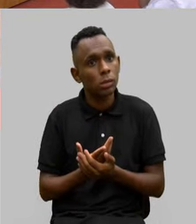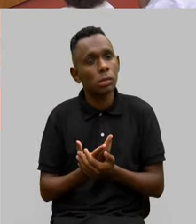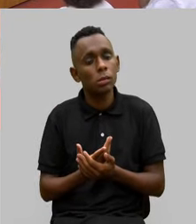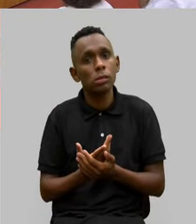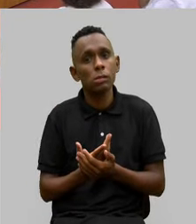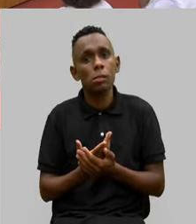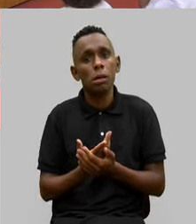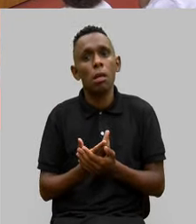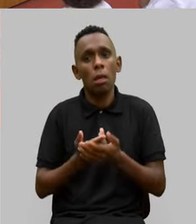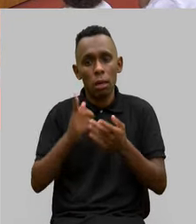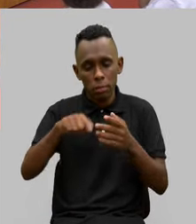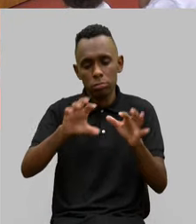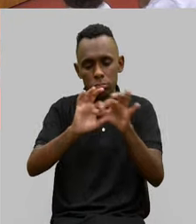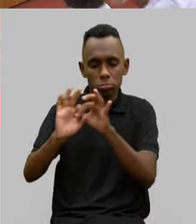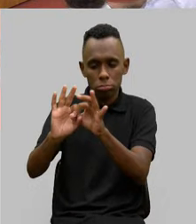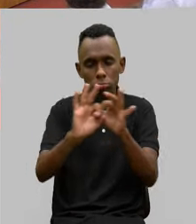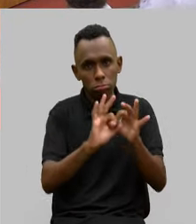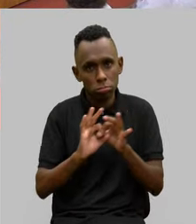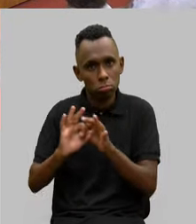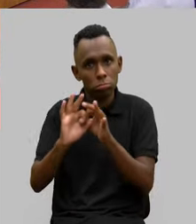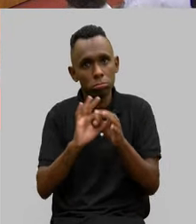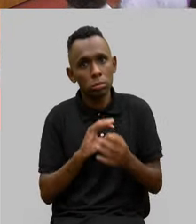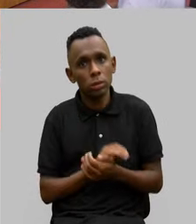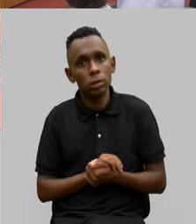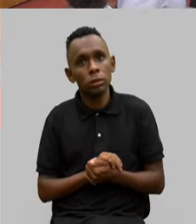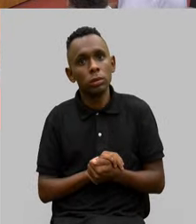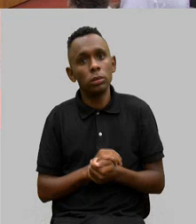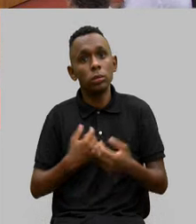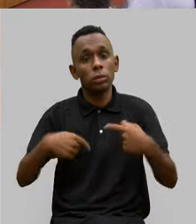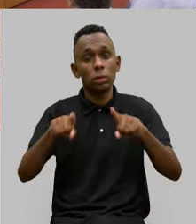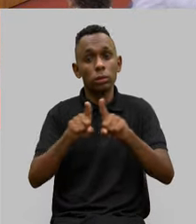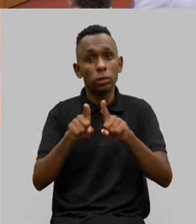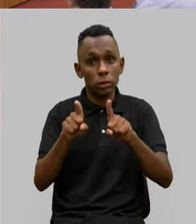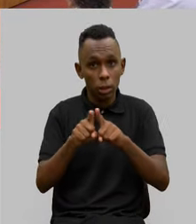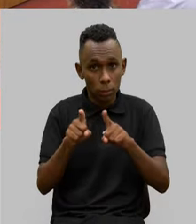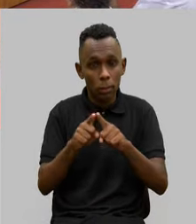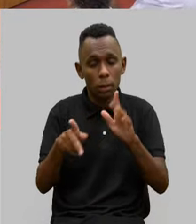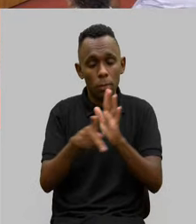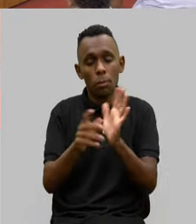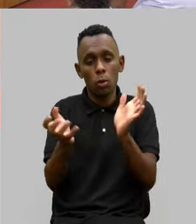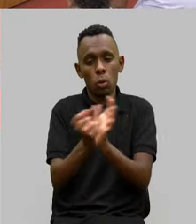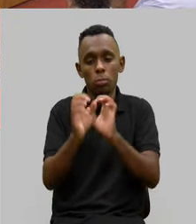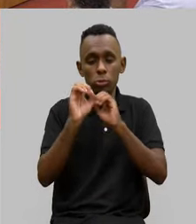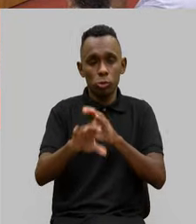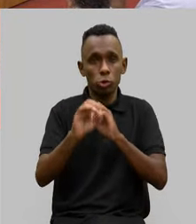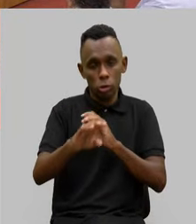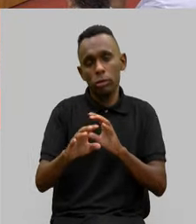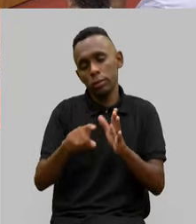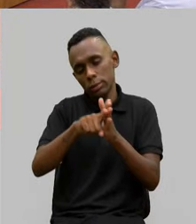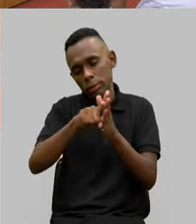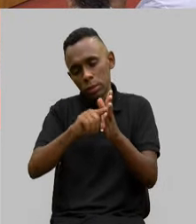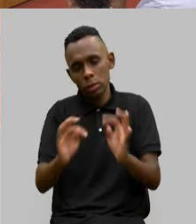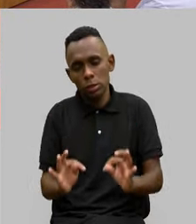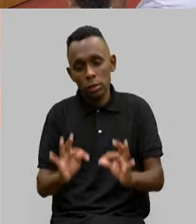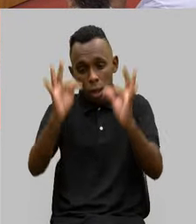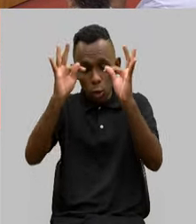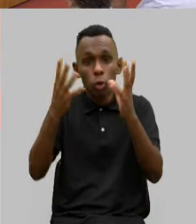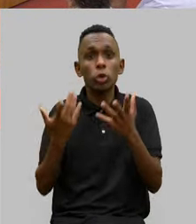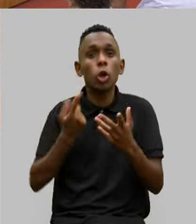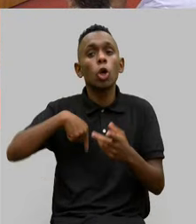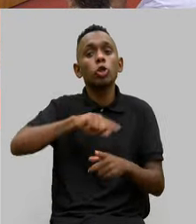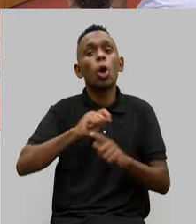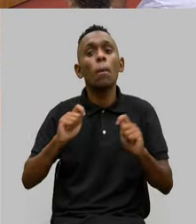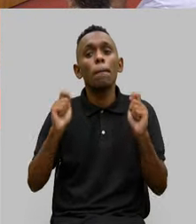essa essa rede ah e também eu acho que pela comissão de Educação Ciência e Tecnologia da casa nós